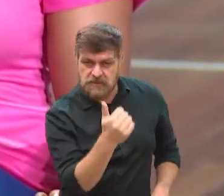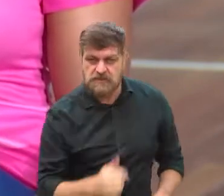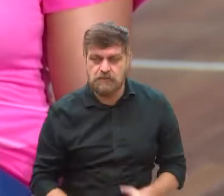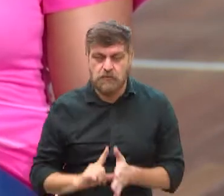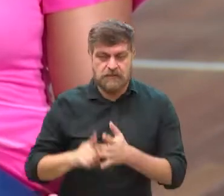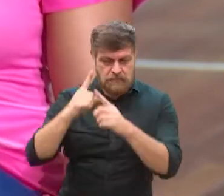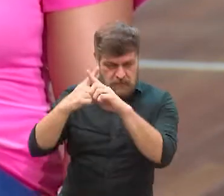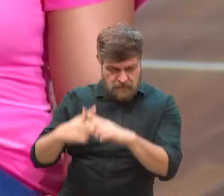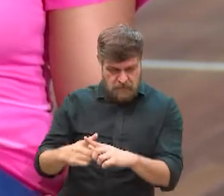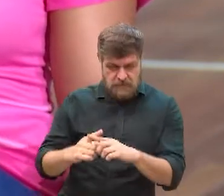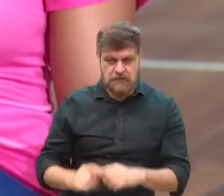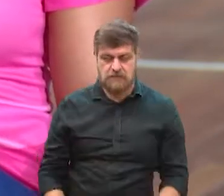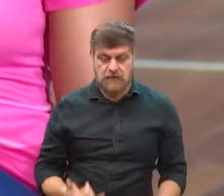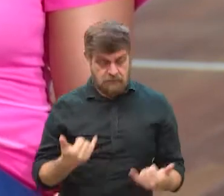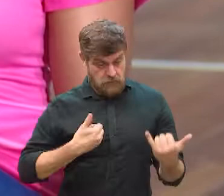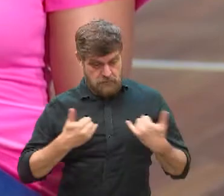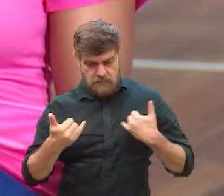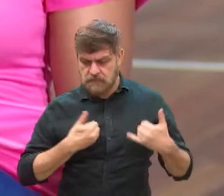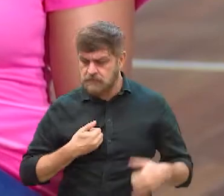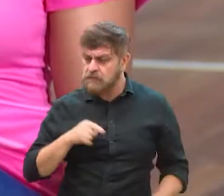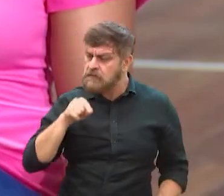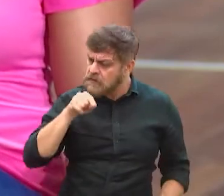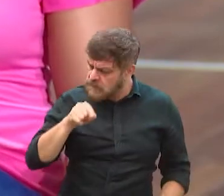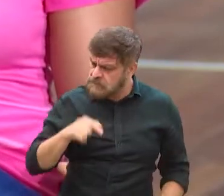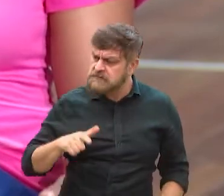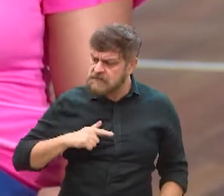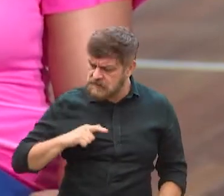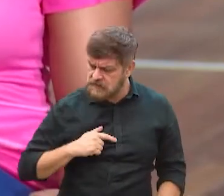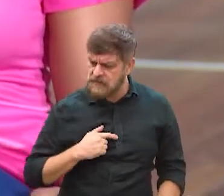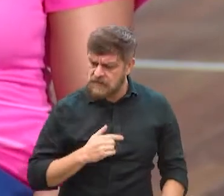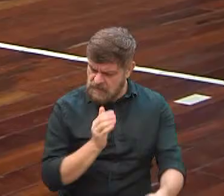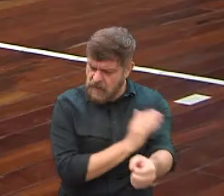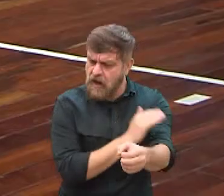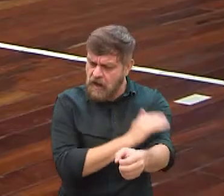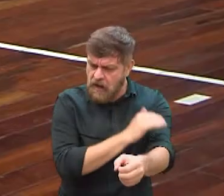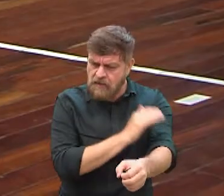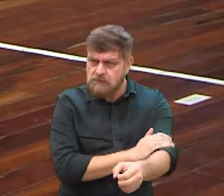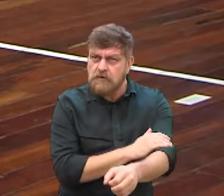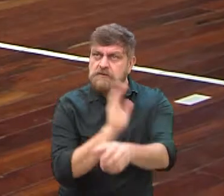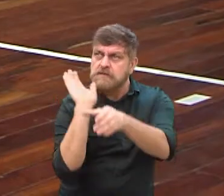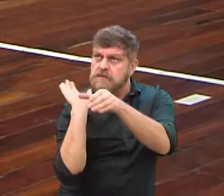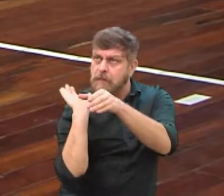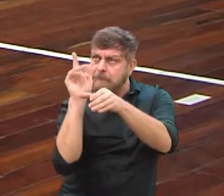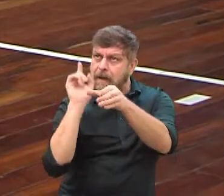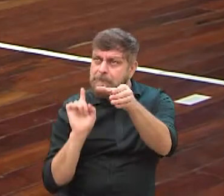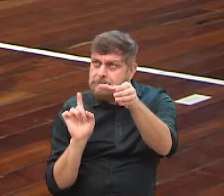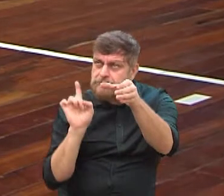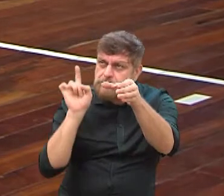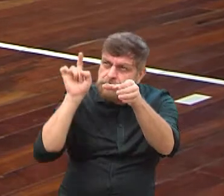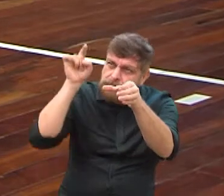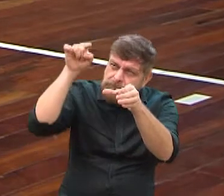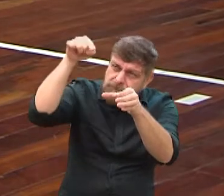desse campeonato e falou assim que eu tinha muita força no braço, que eu arremessava muito bem a bola.